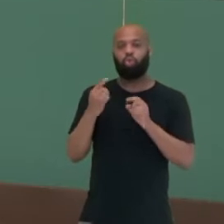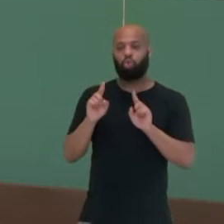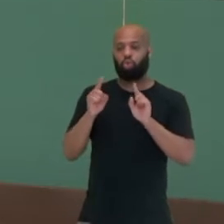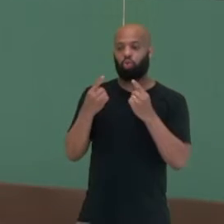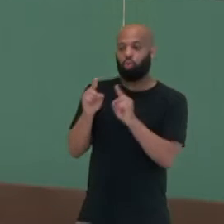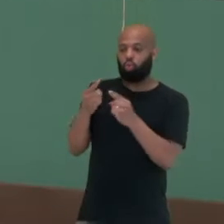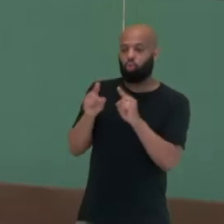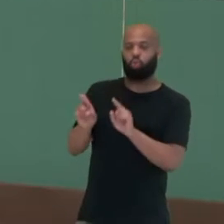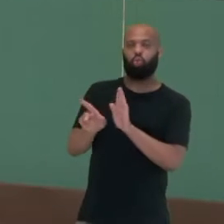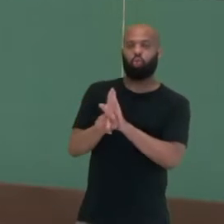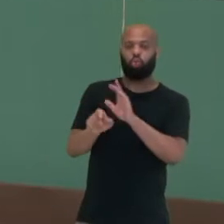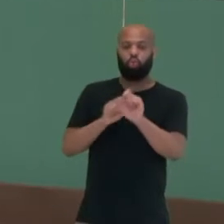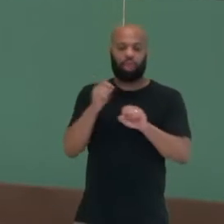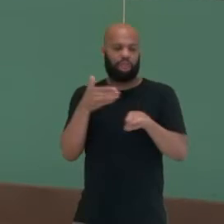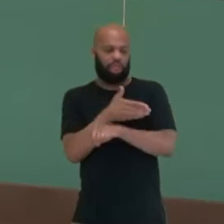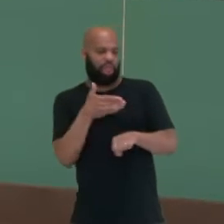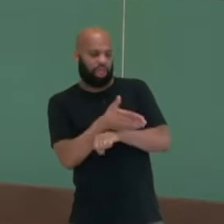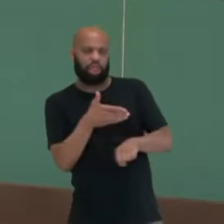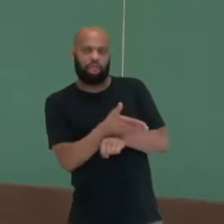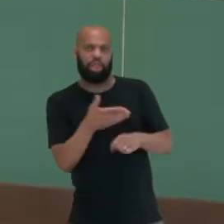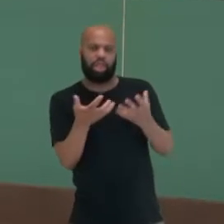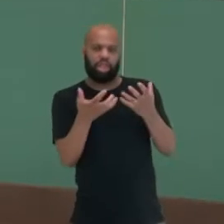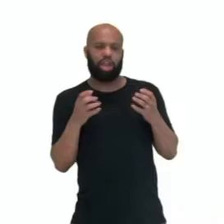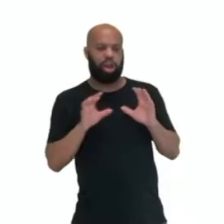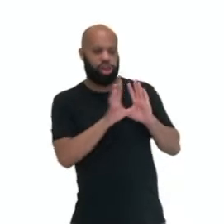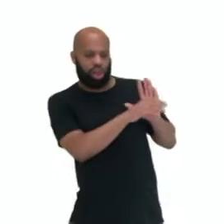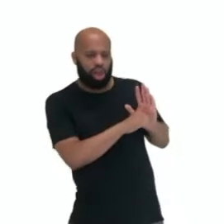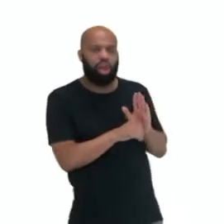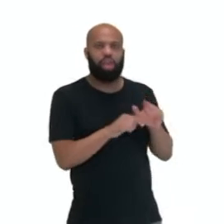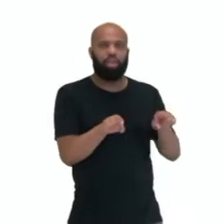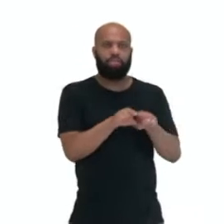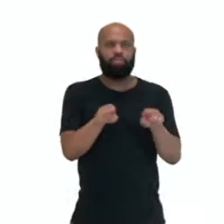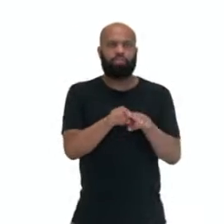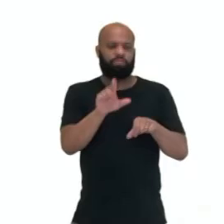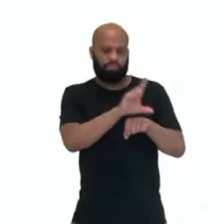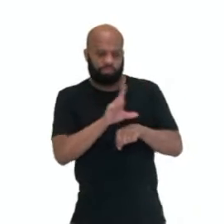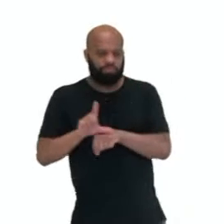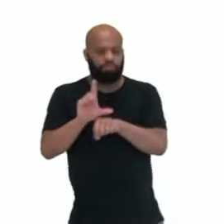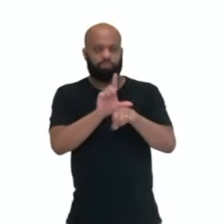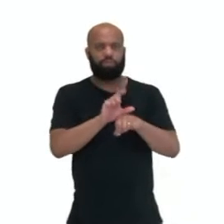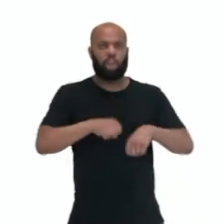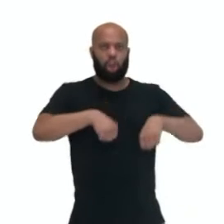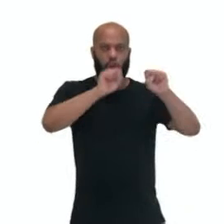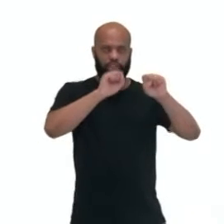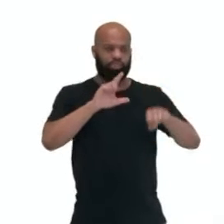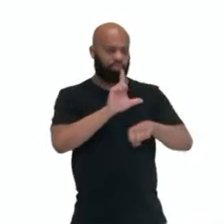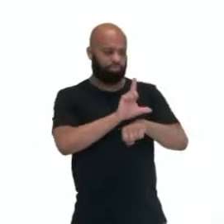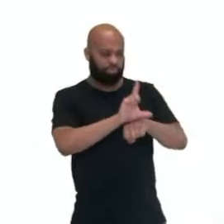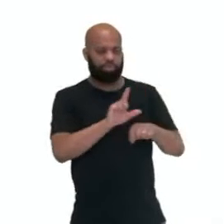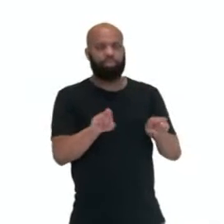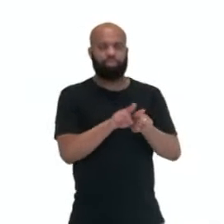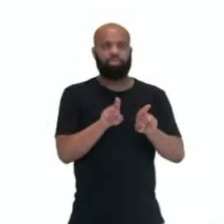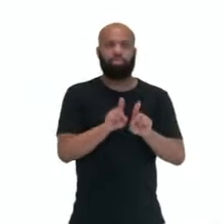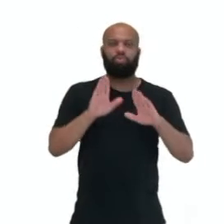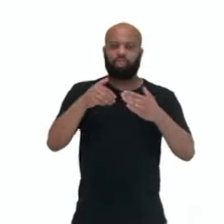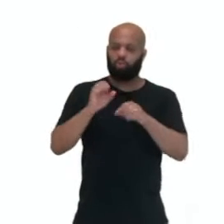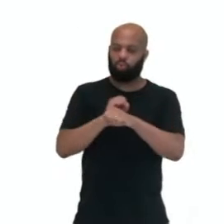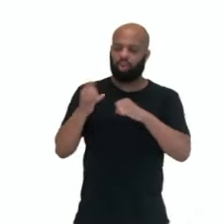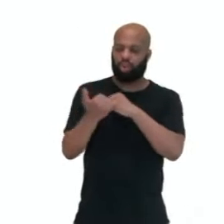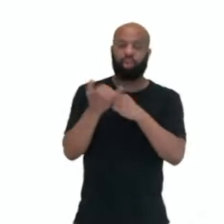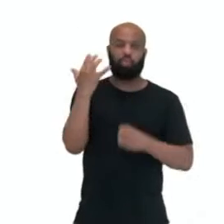pela exuberância e comércio local. Então aqui a gente está vendo a ilha de Okinawa. Então, como é uma ilha bem